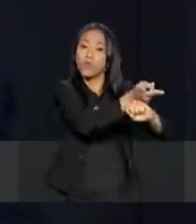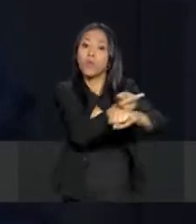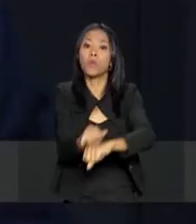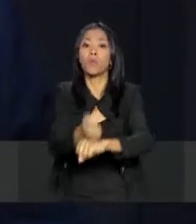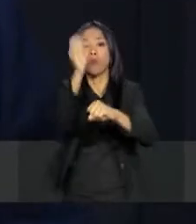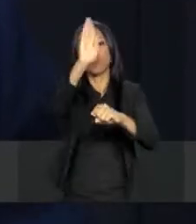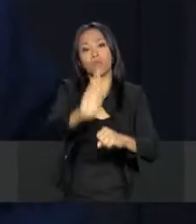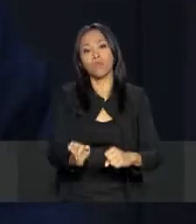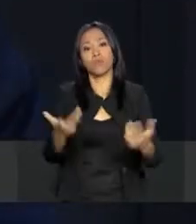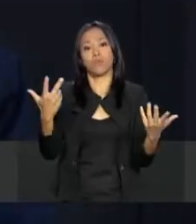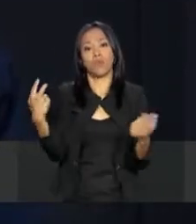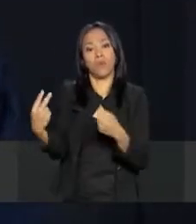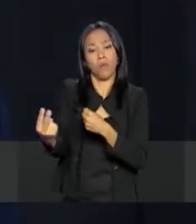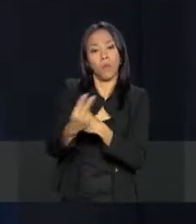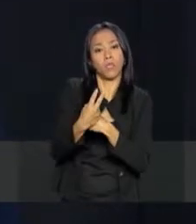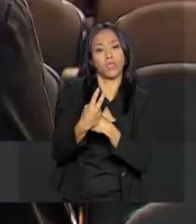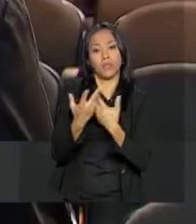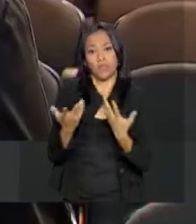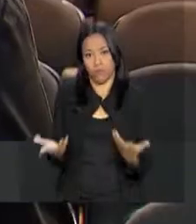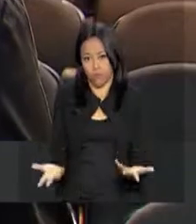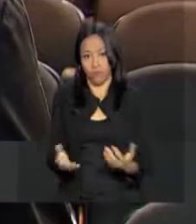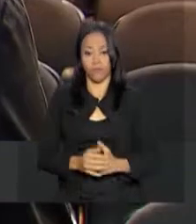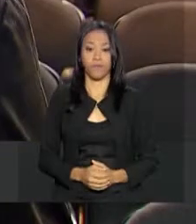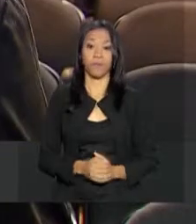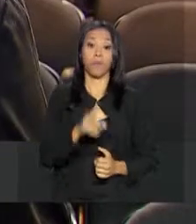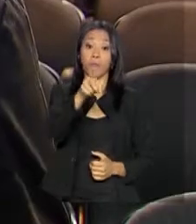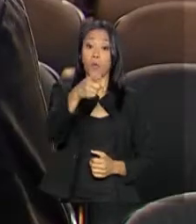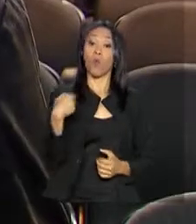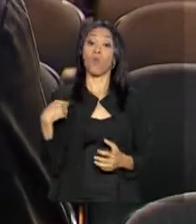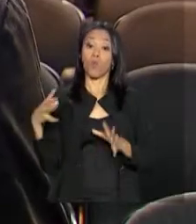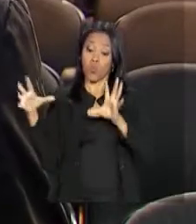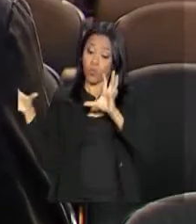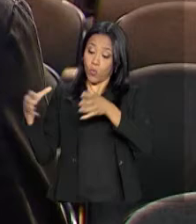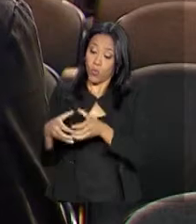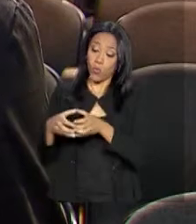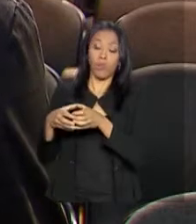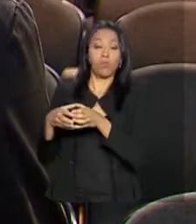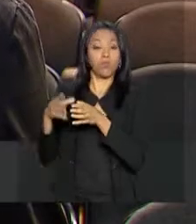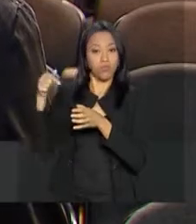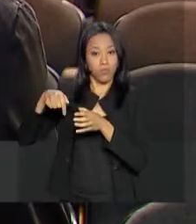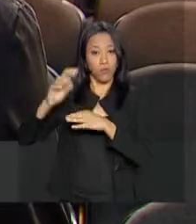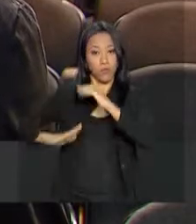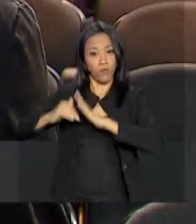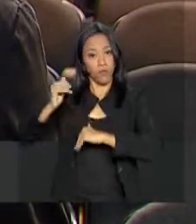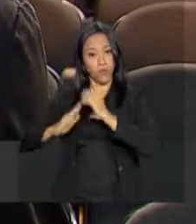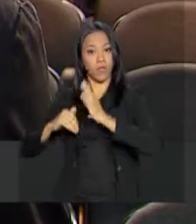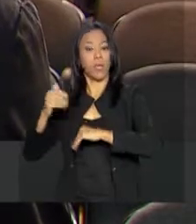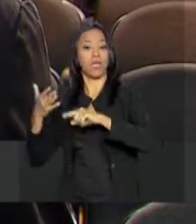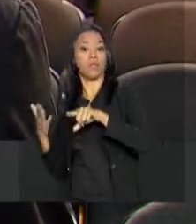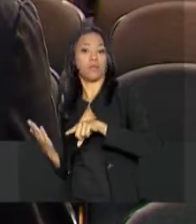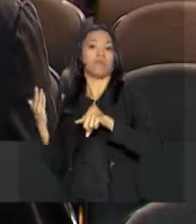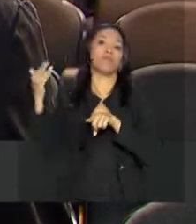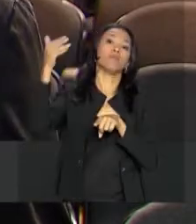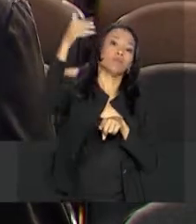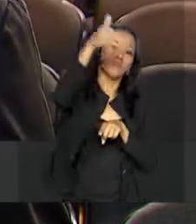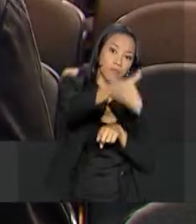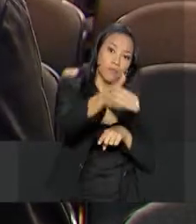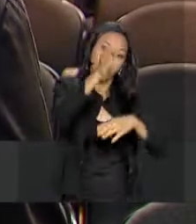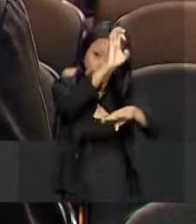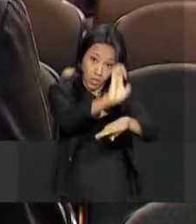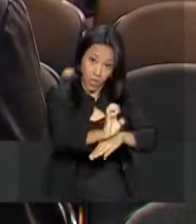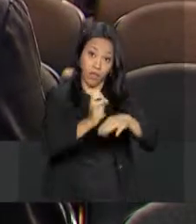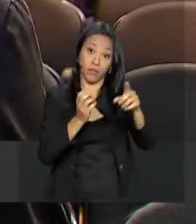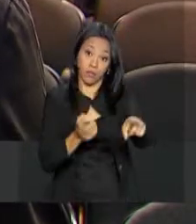abrigo no nosso país com a ida dos voluntários da empresa brasileira de serviços hospitalares para roraima